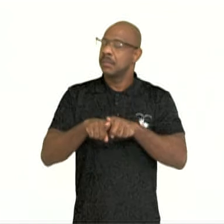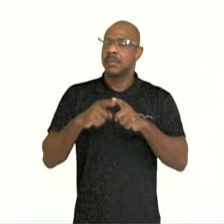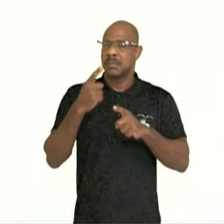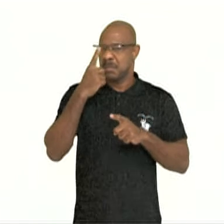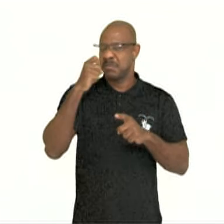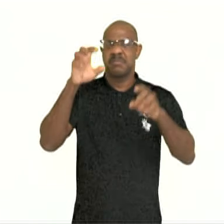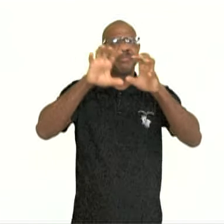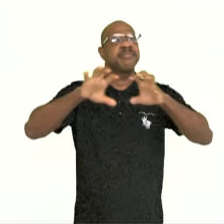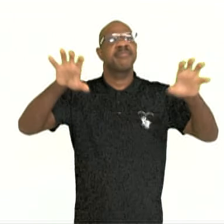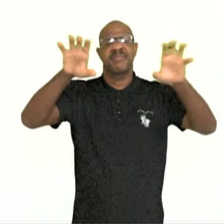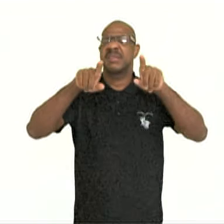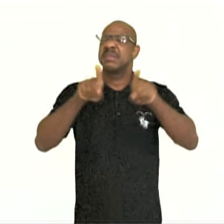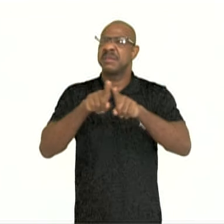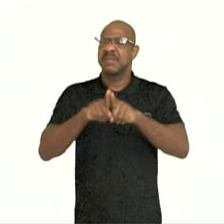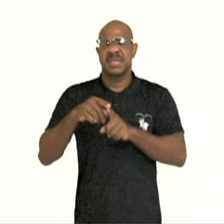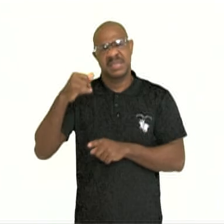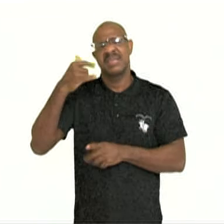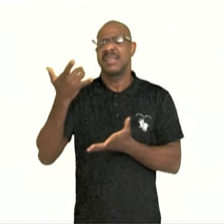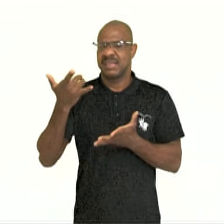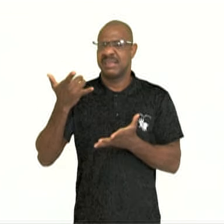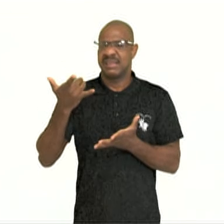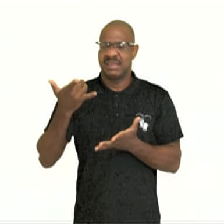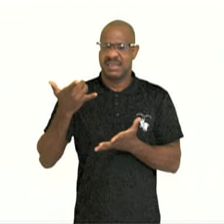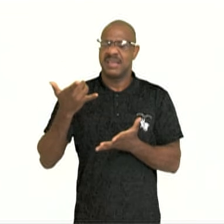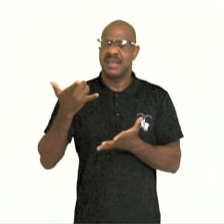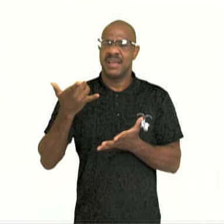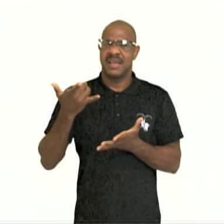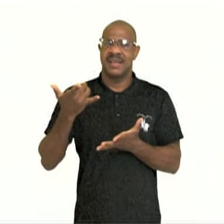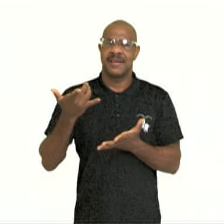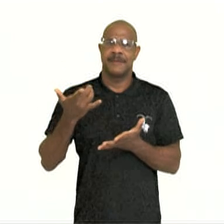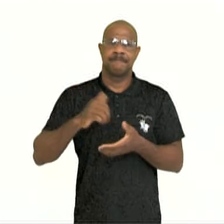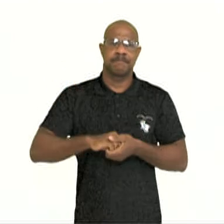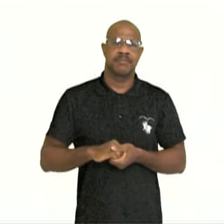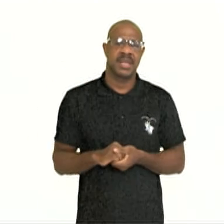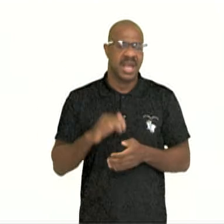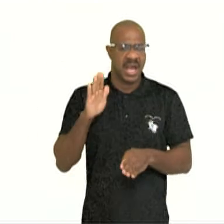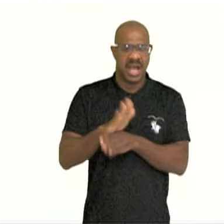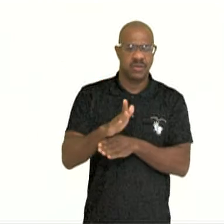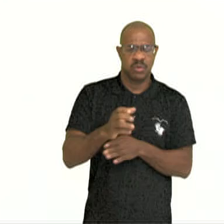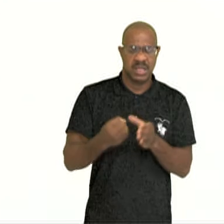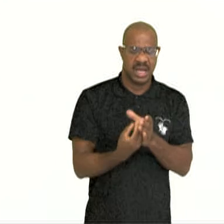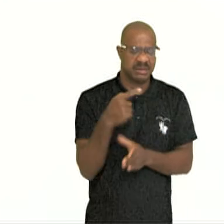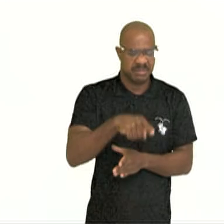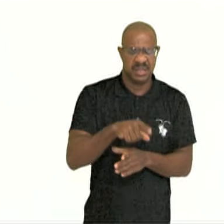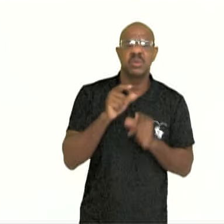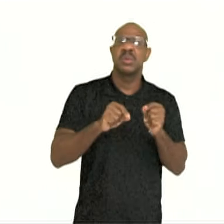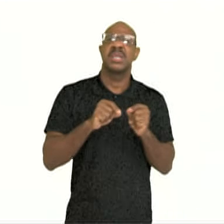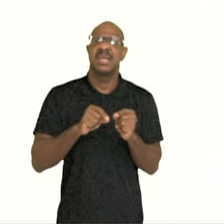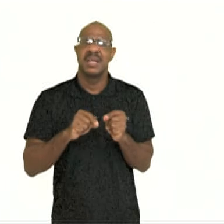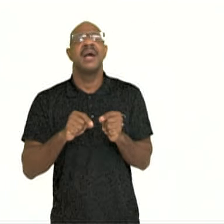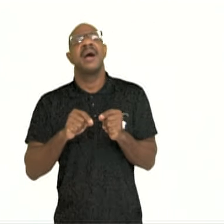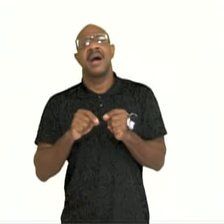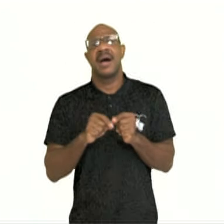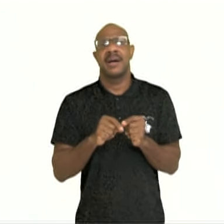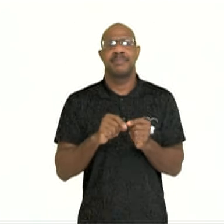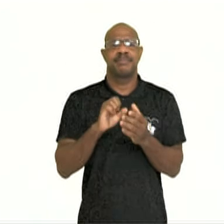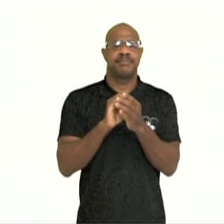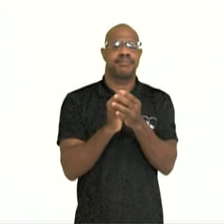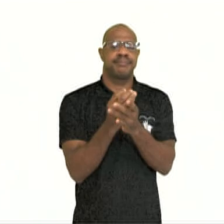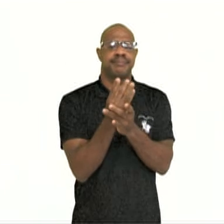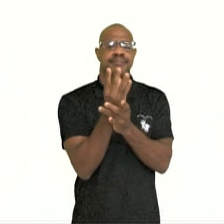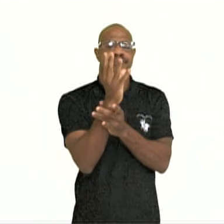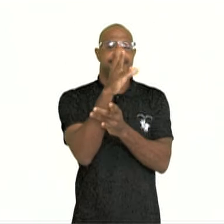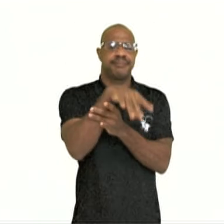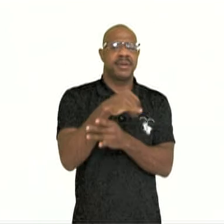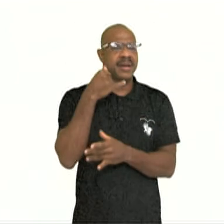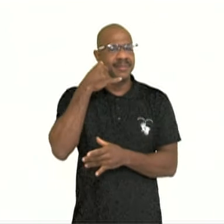os aromas das plantas. Então, no caso, o que acontece? A poluição, ela vai prejudicar a liberação